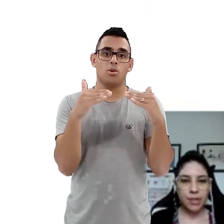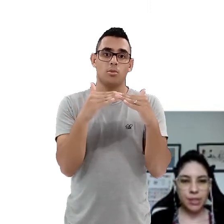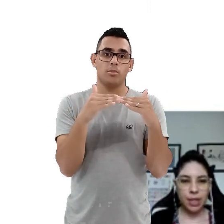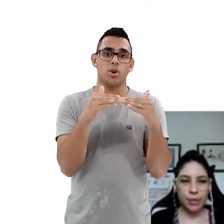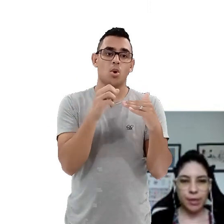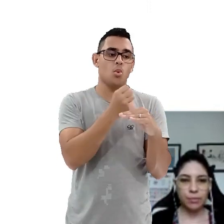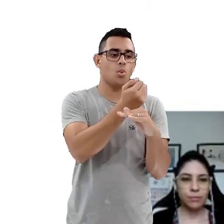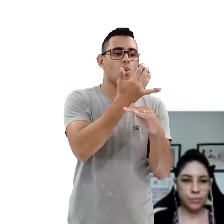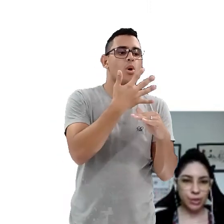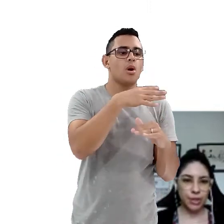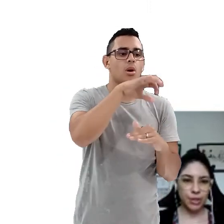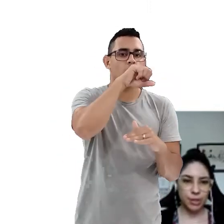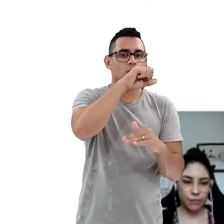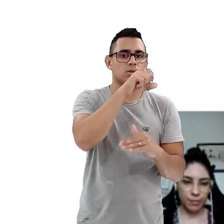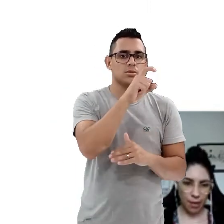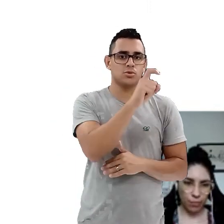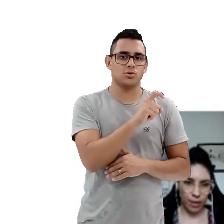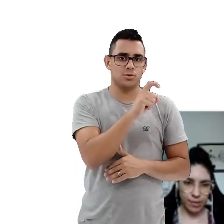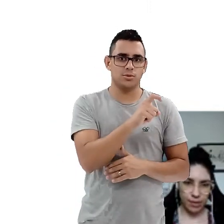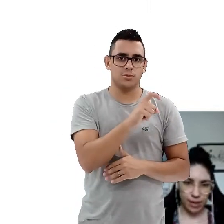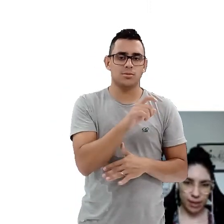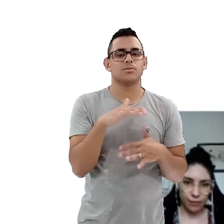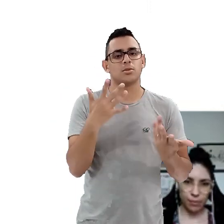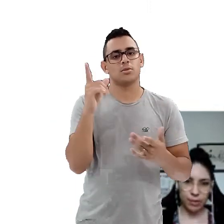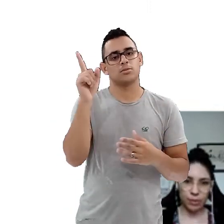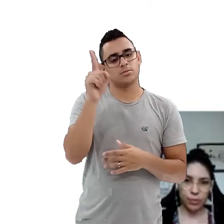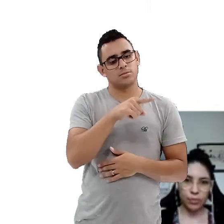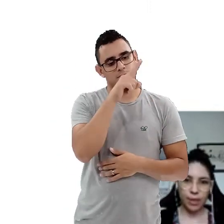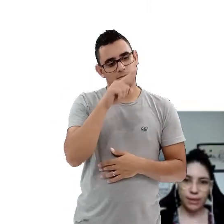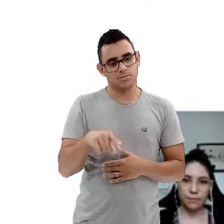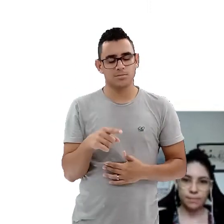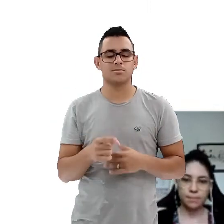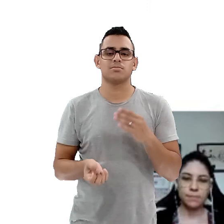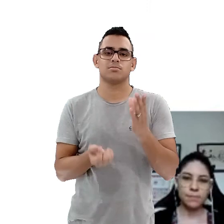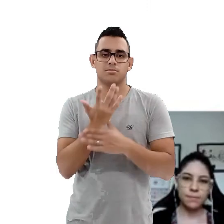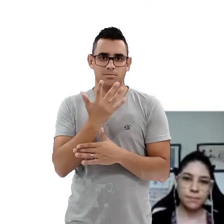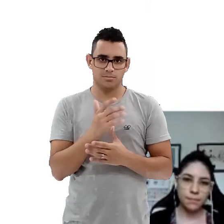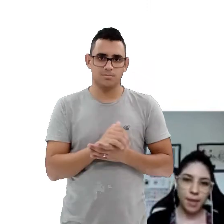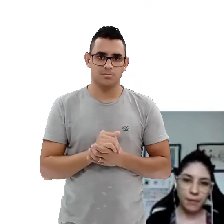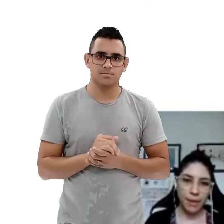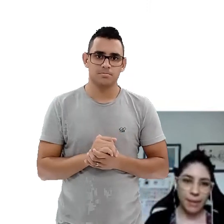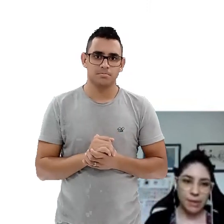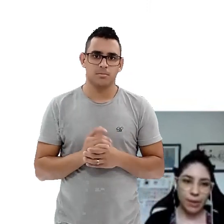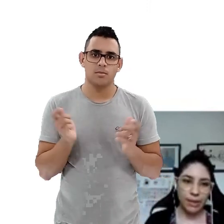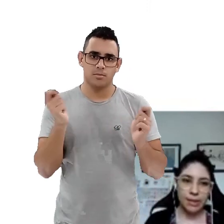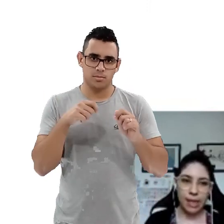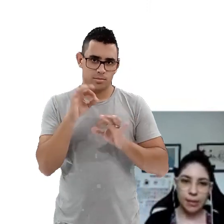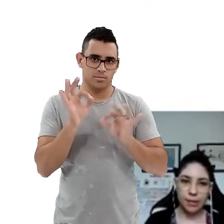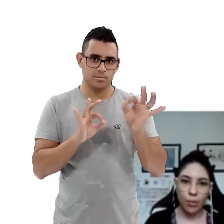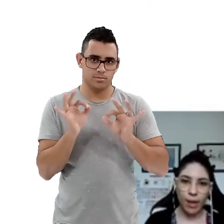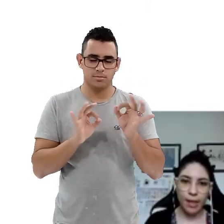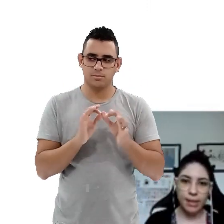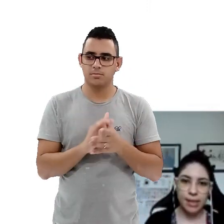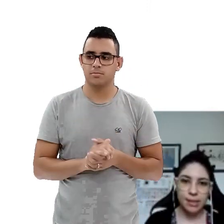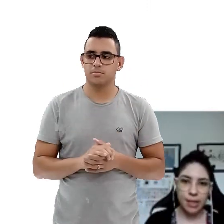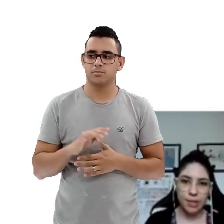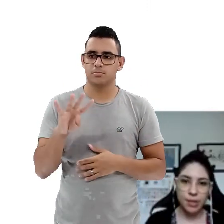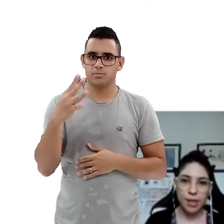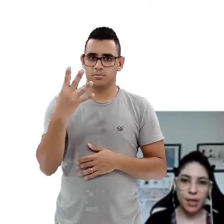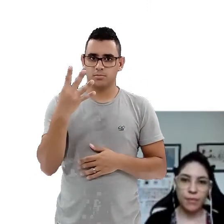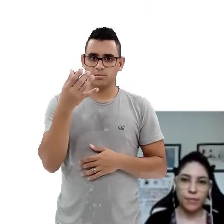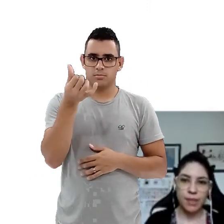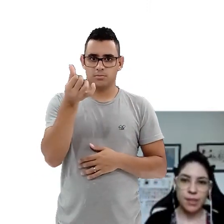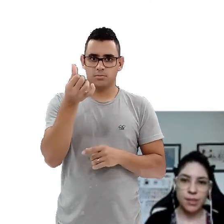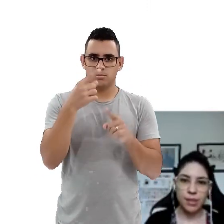de oxigênio? Então, X. Então, vamos calcular isso daqui, eu vou botar do outro lado para ficar mais organizado. Então,